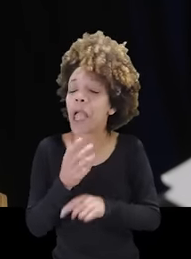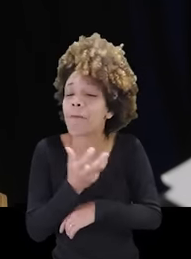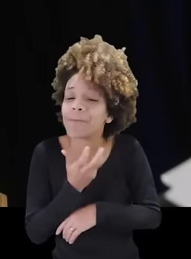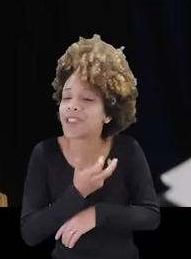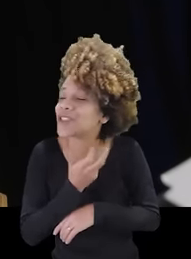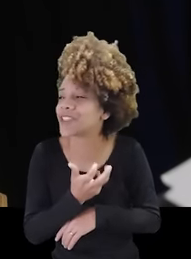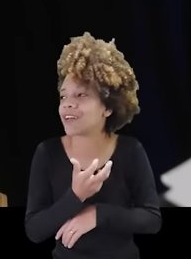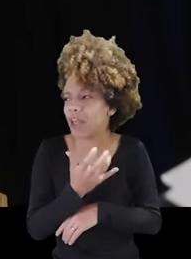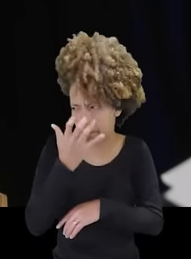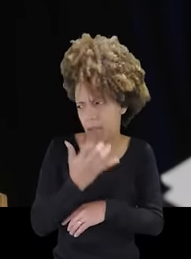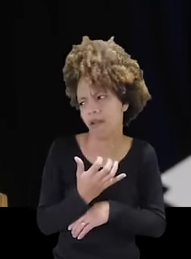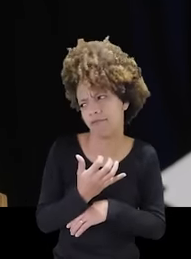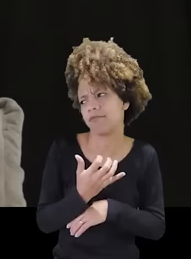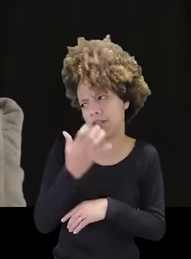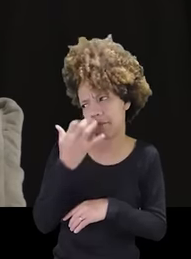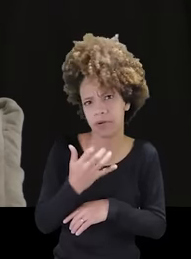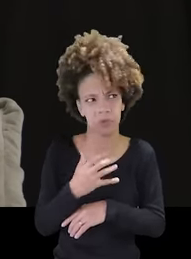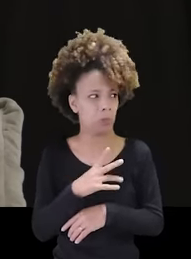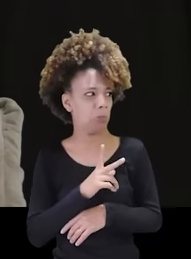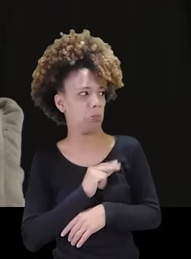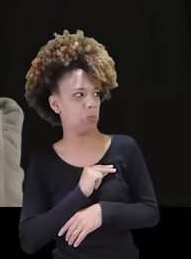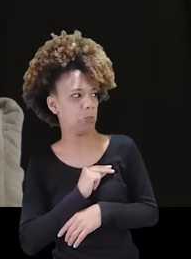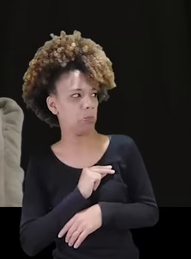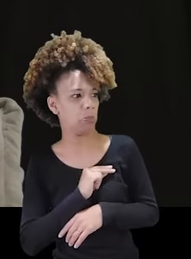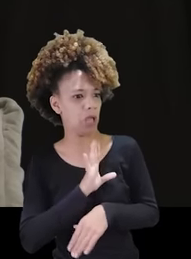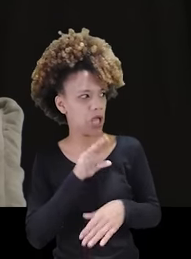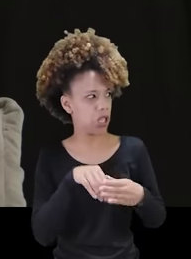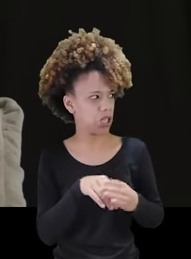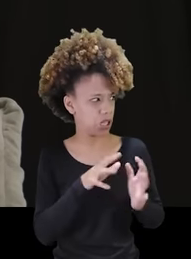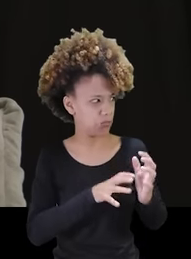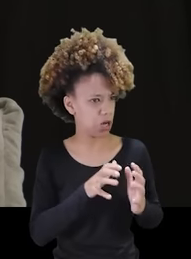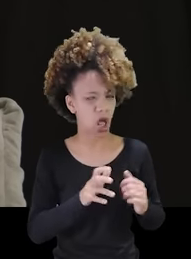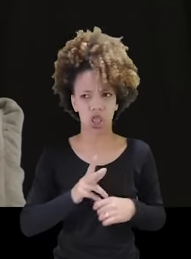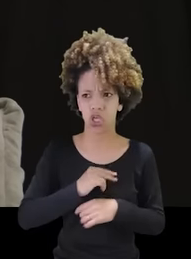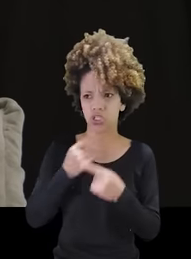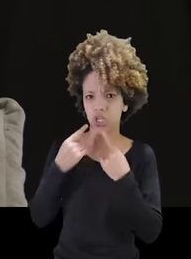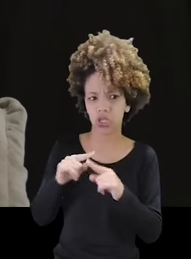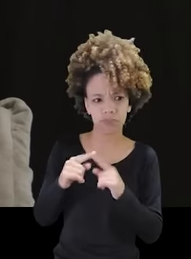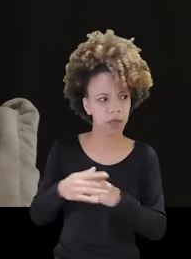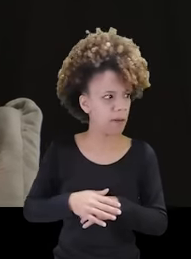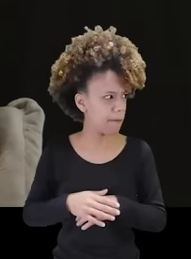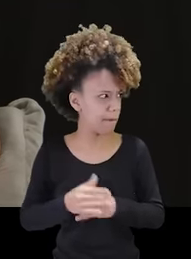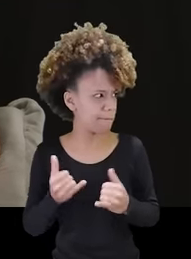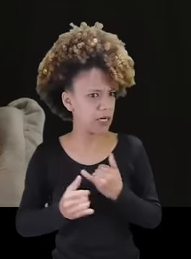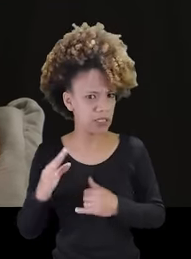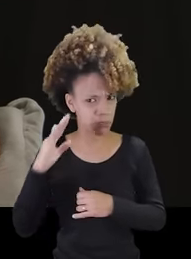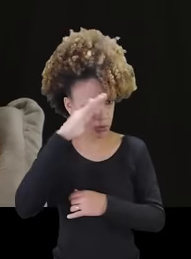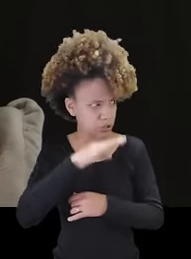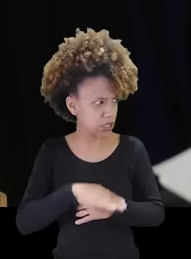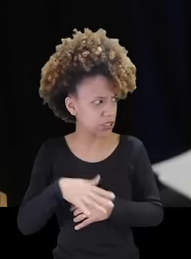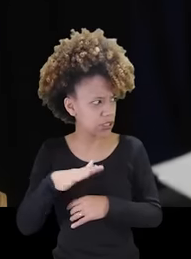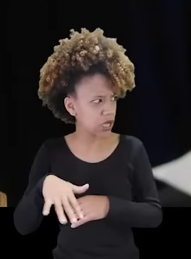apaixonada é muito brava né então dentro do k-pop que você aprendeu k-pop parecia bolsonaro